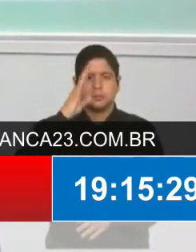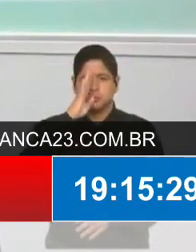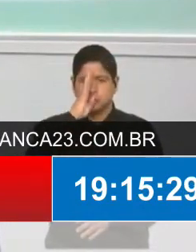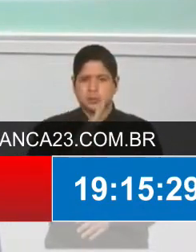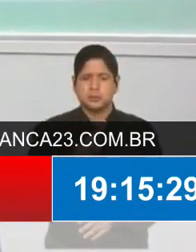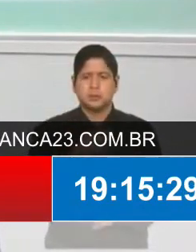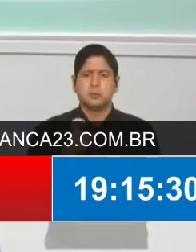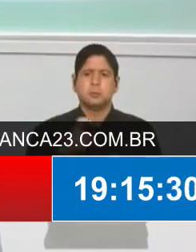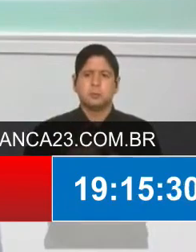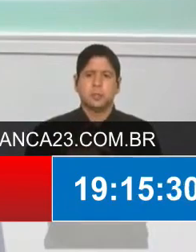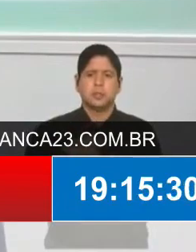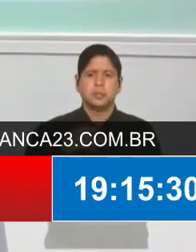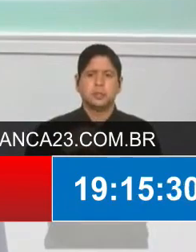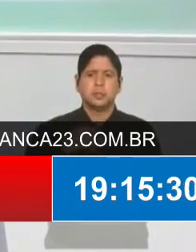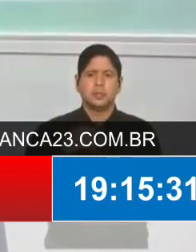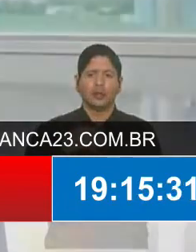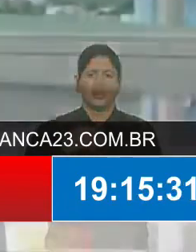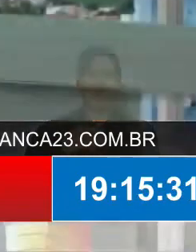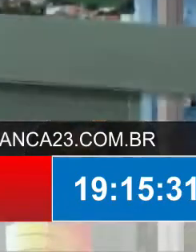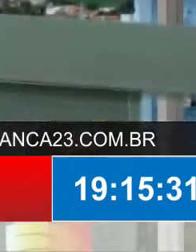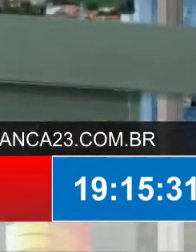diretamente para o médico especialista.